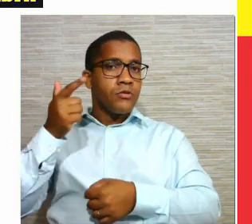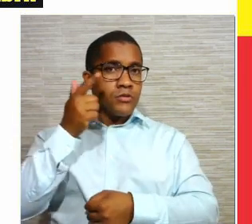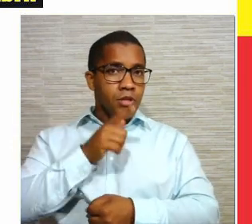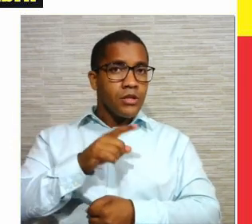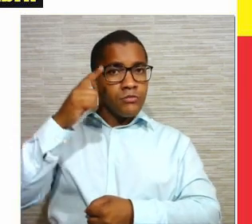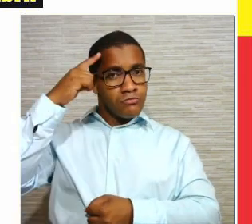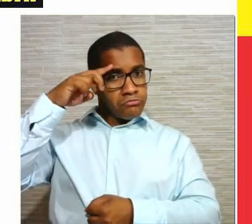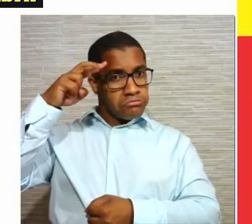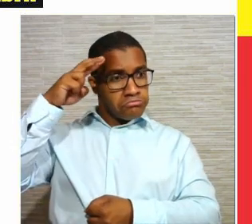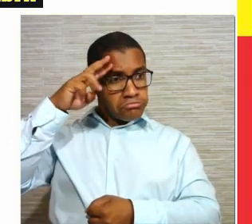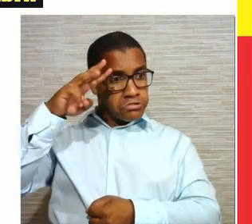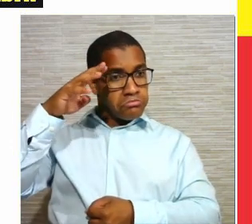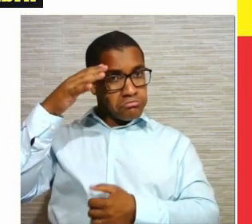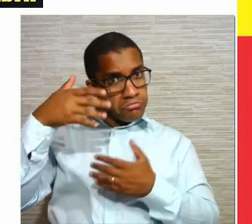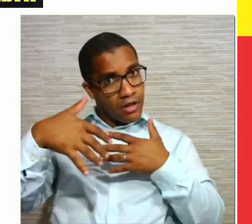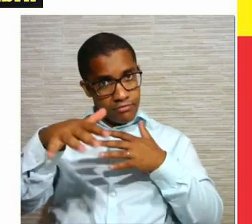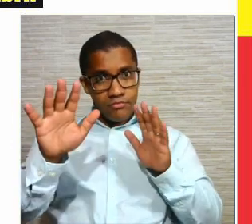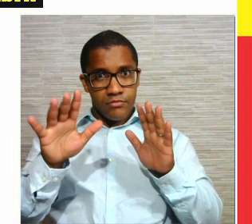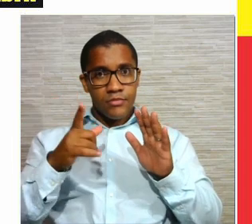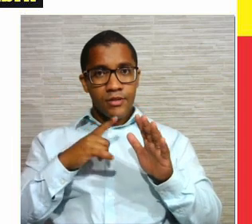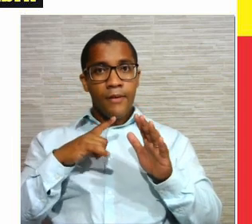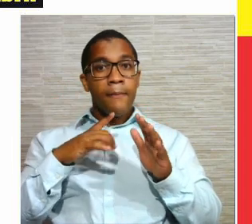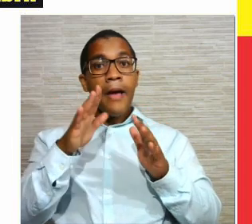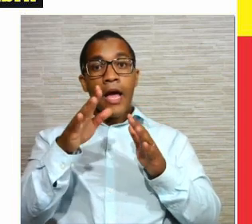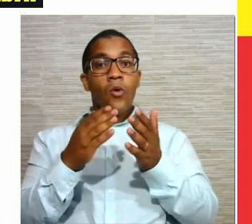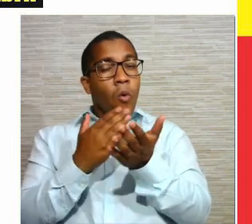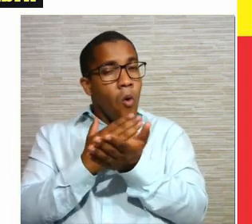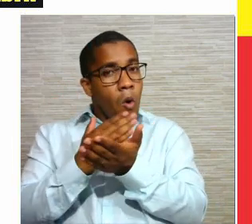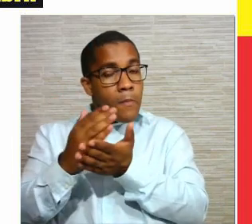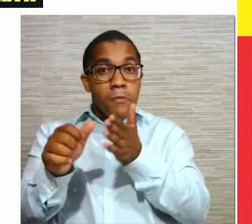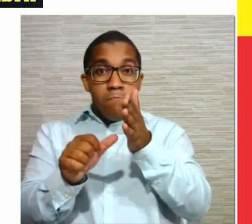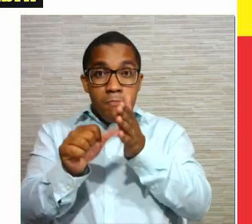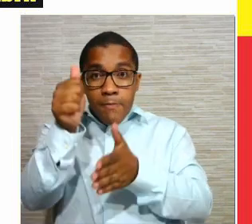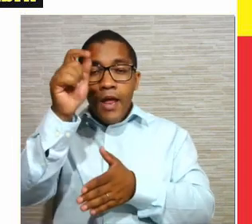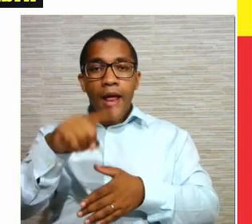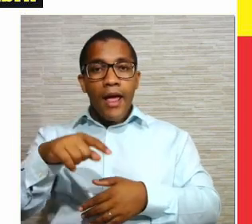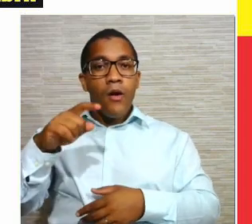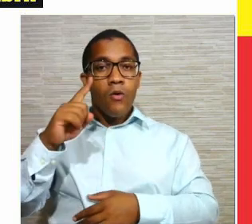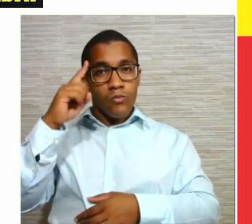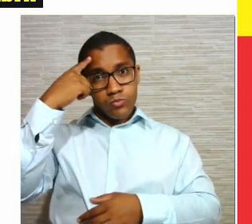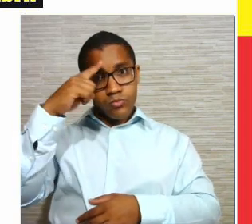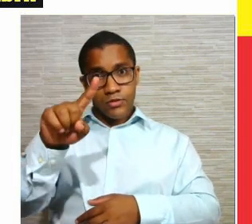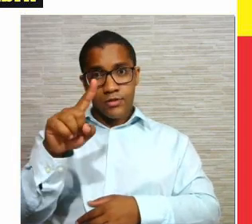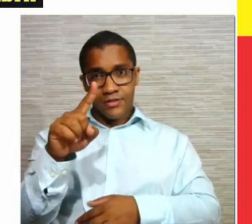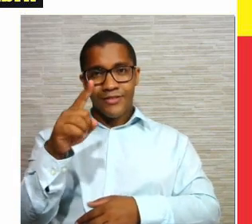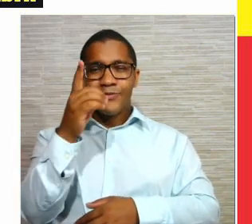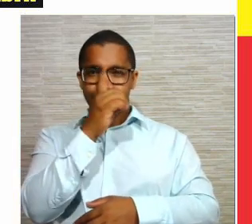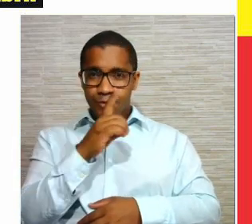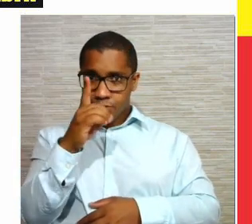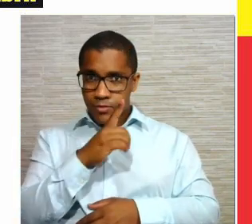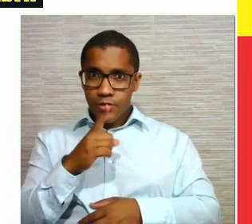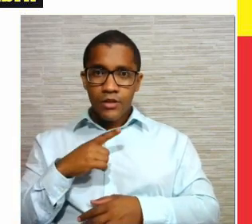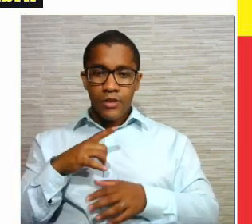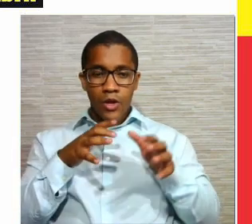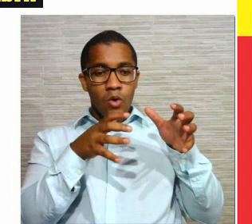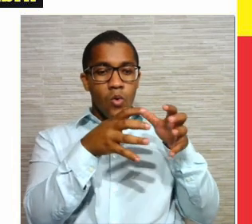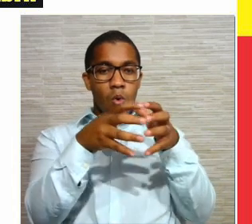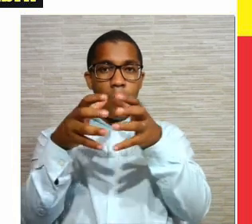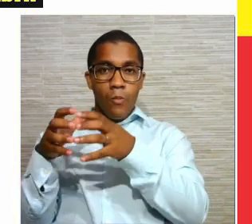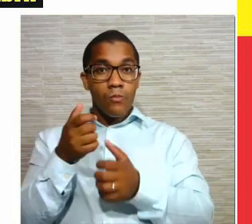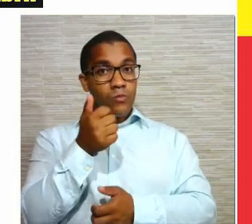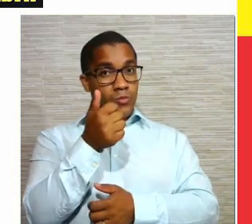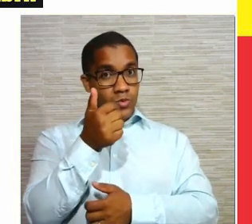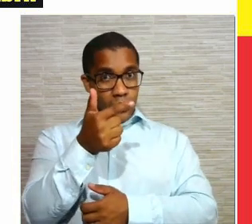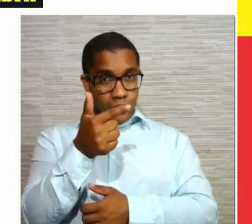outros dias. Né? Mas nesse início, foi apenas um dia, um domingo, né, que o festival recebeu 12